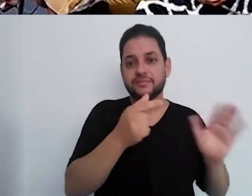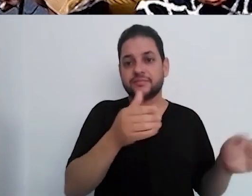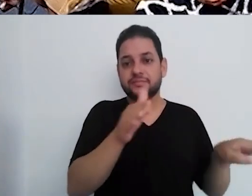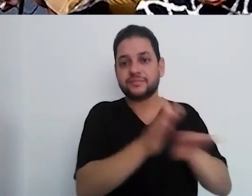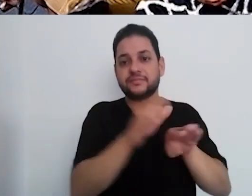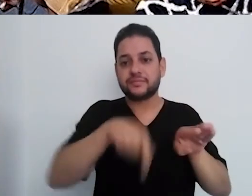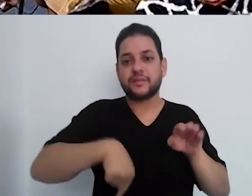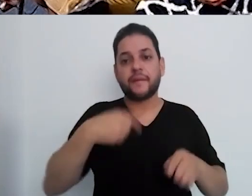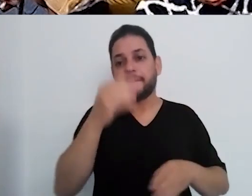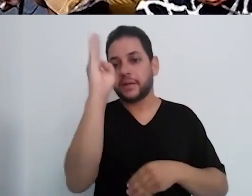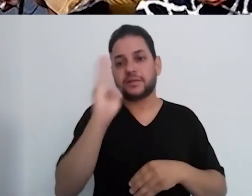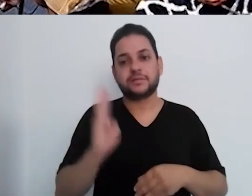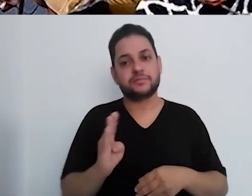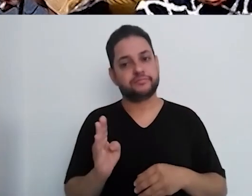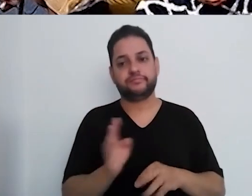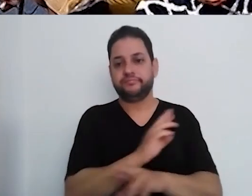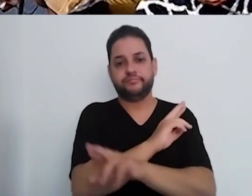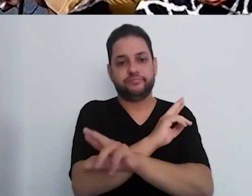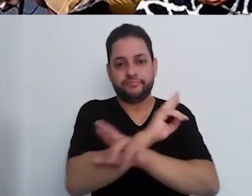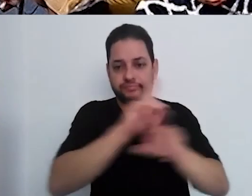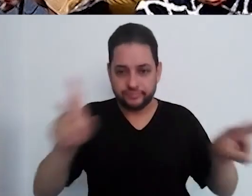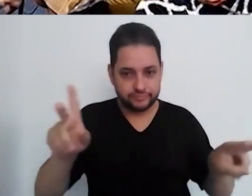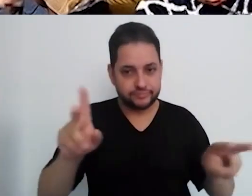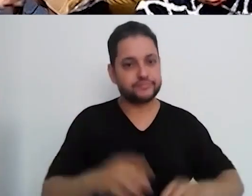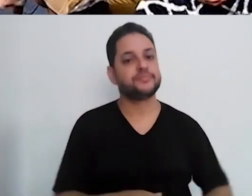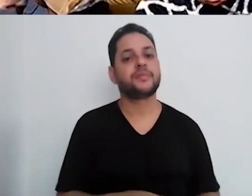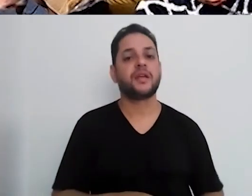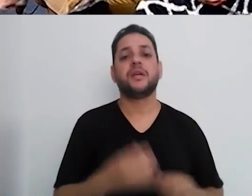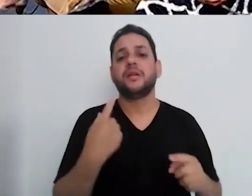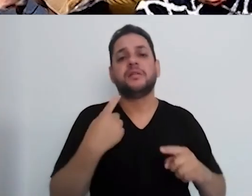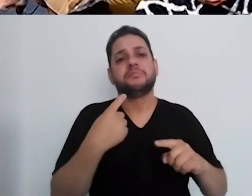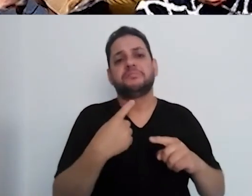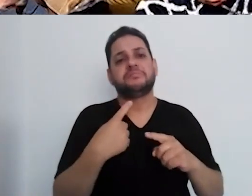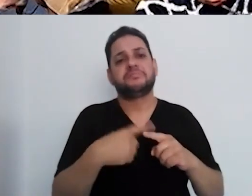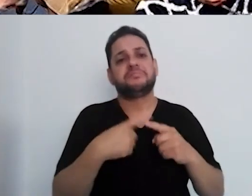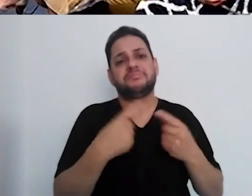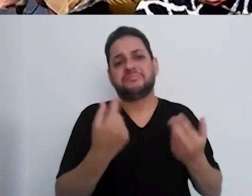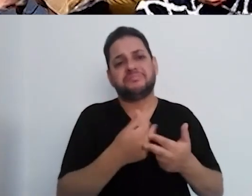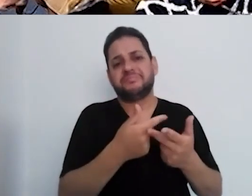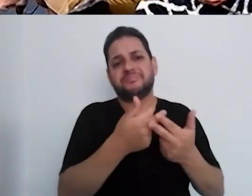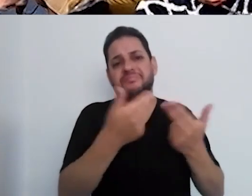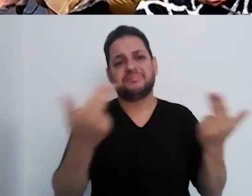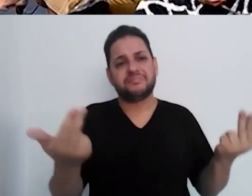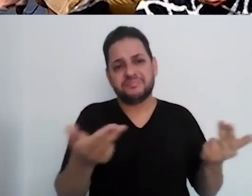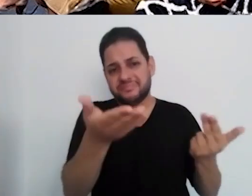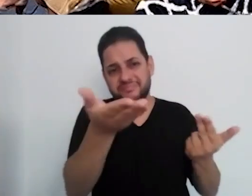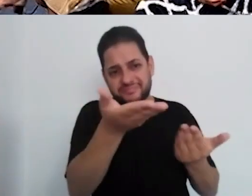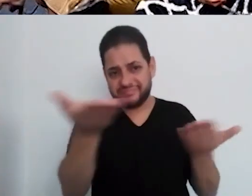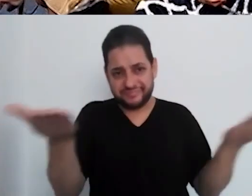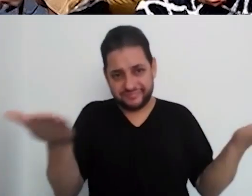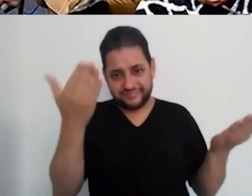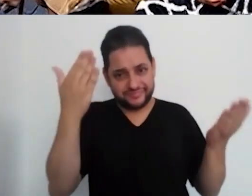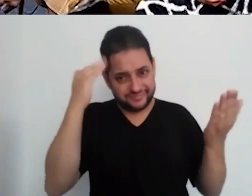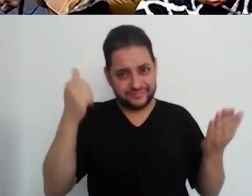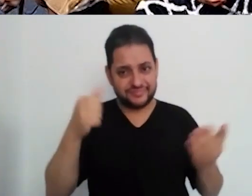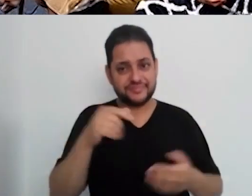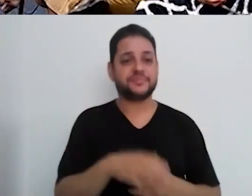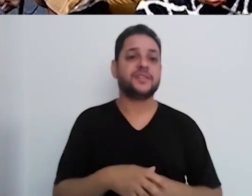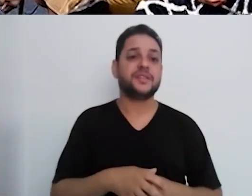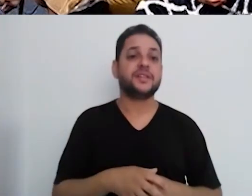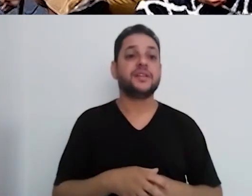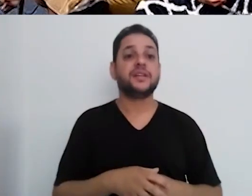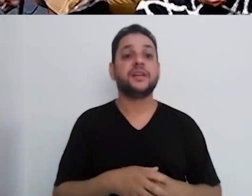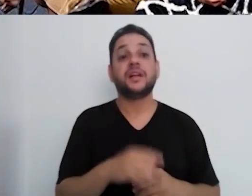propõe a isso, assim, porque é uma questão de, enfim, já são inúmeras questões, não dá ver aqui, mas ela se propõe